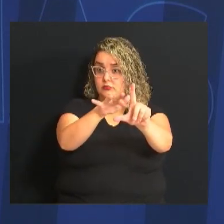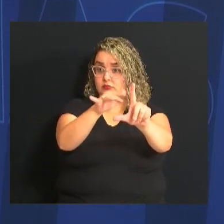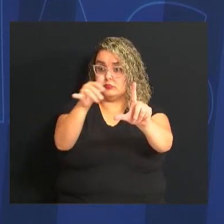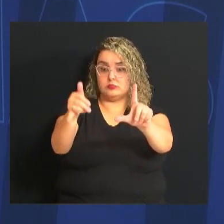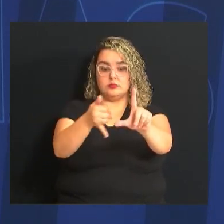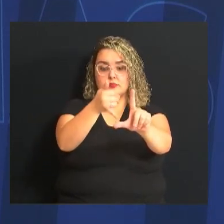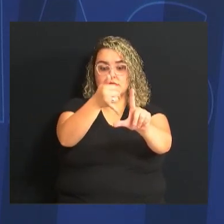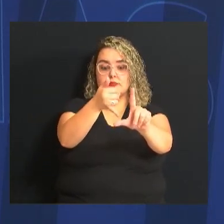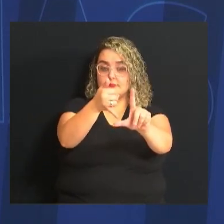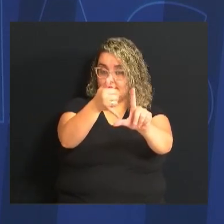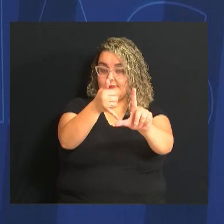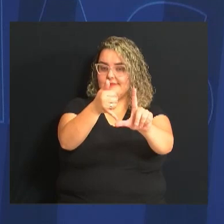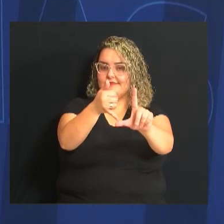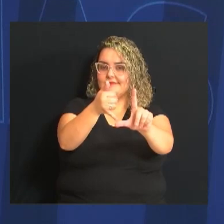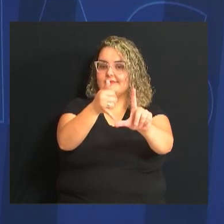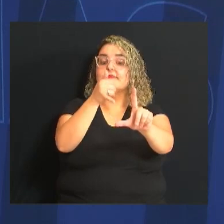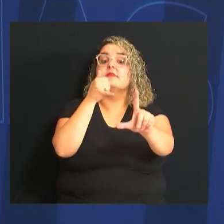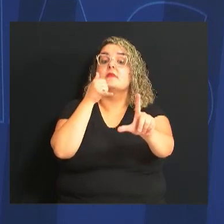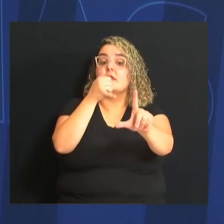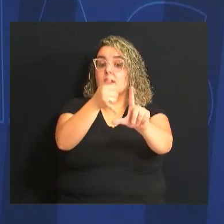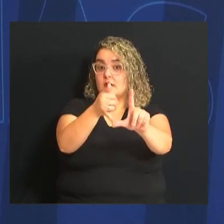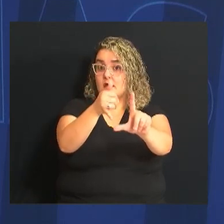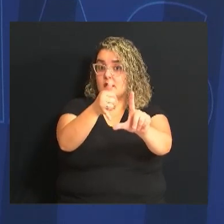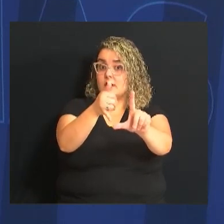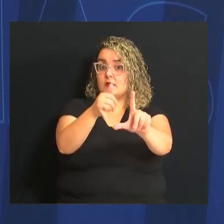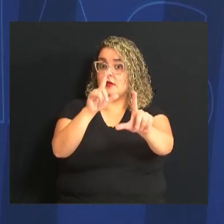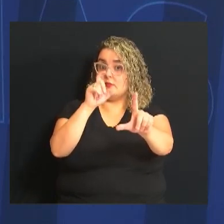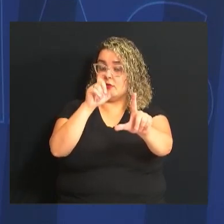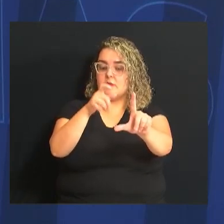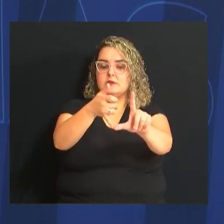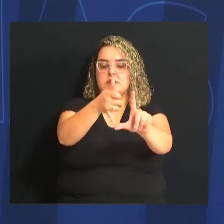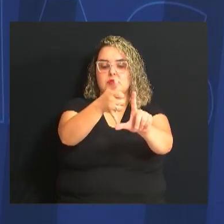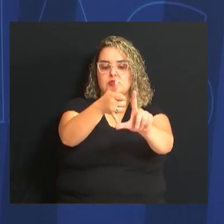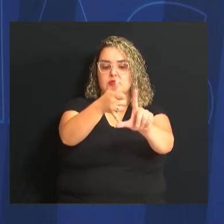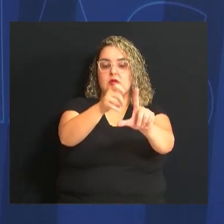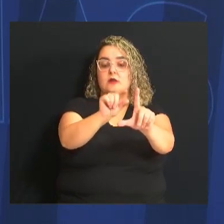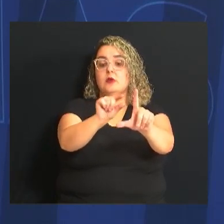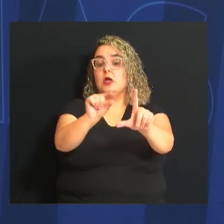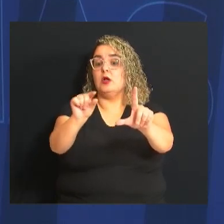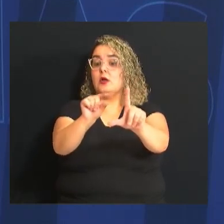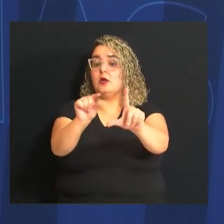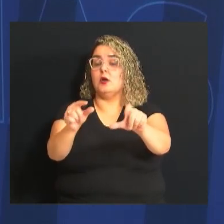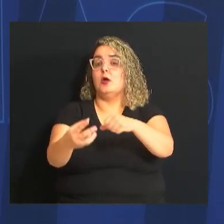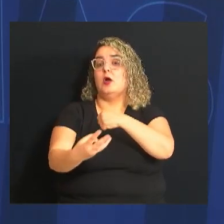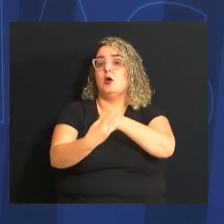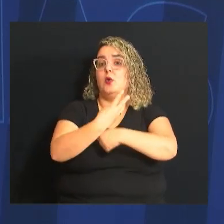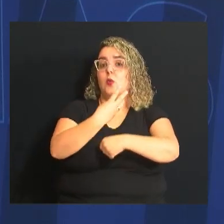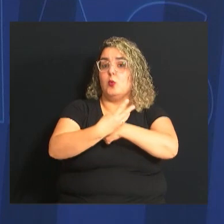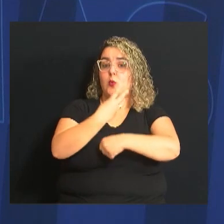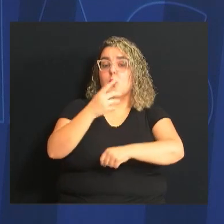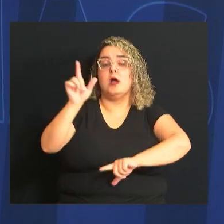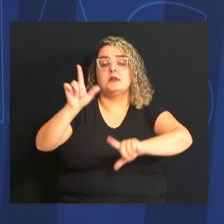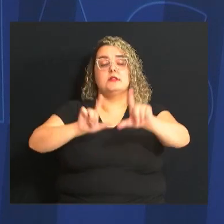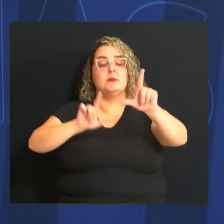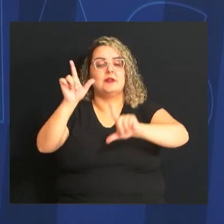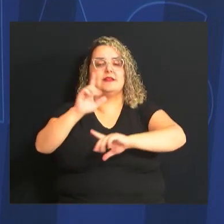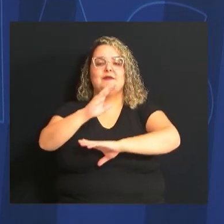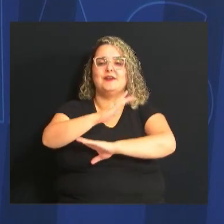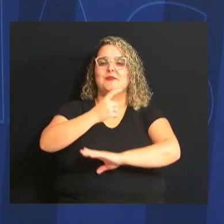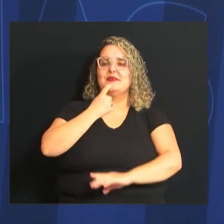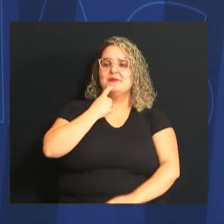Este é o nosso QR Code. Apontando a câmera do seu celular para o QR Code, já aparece aí na tela do seu celular a mensagem, o WhatsApp da TV